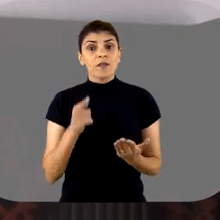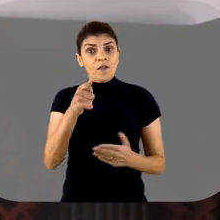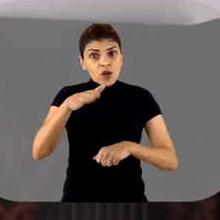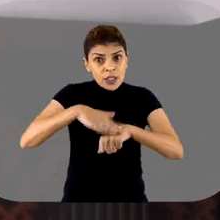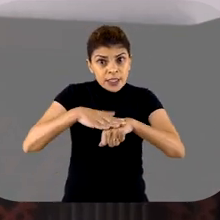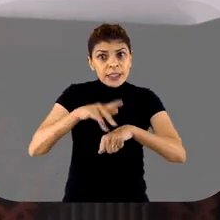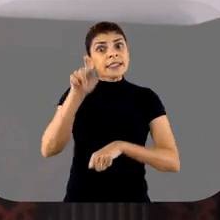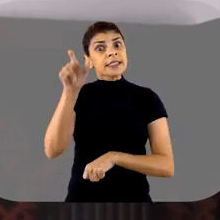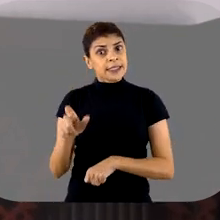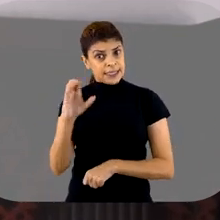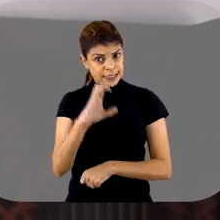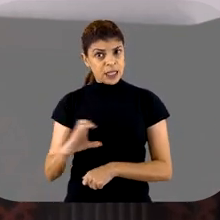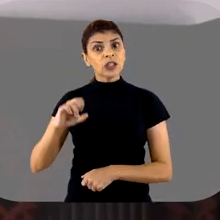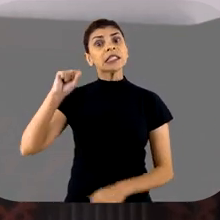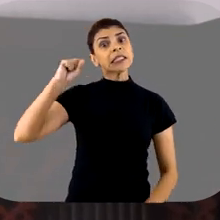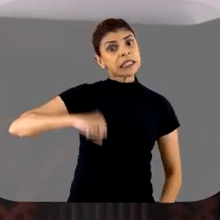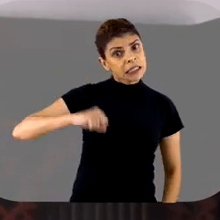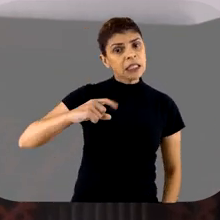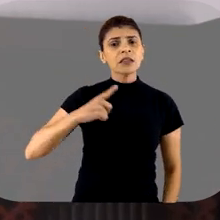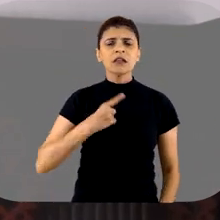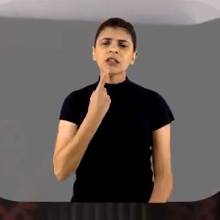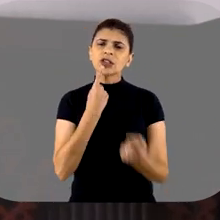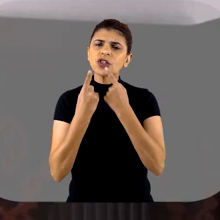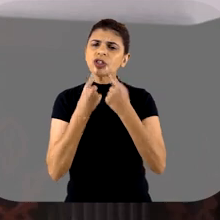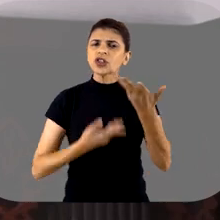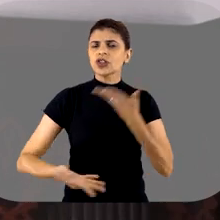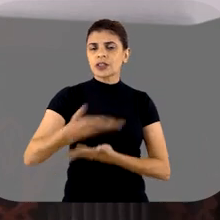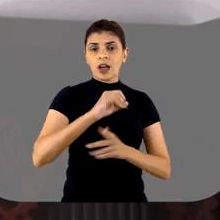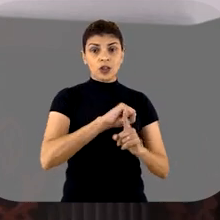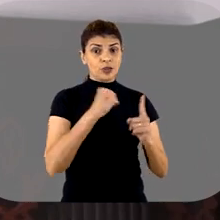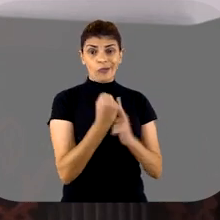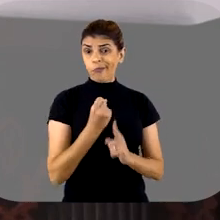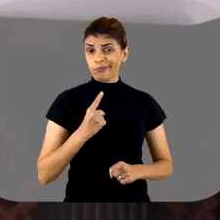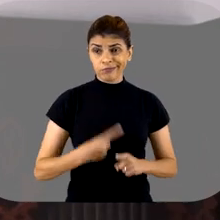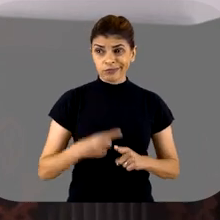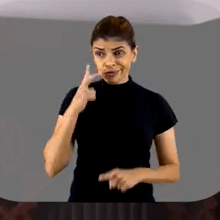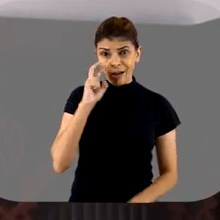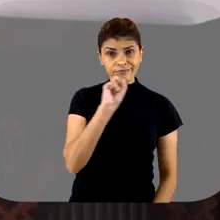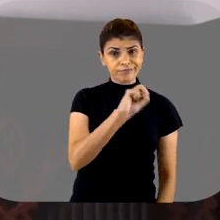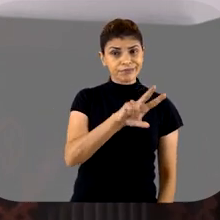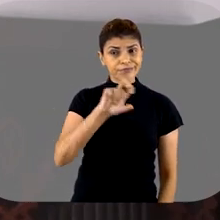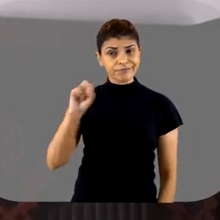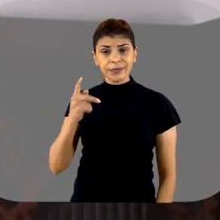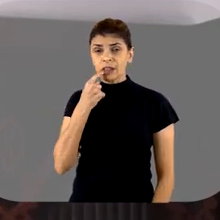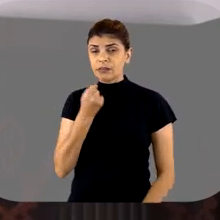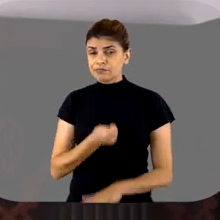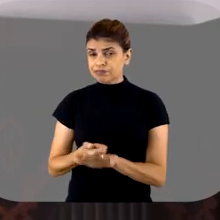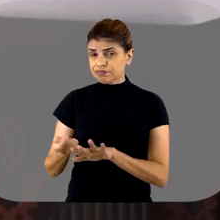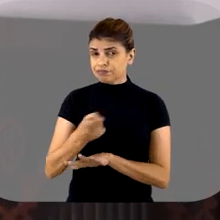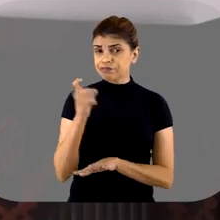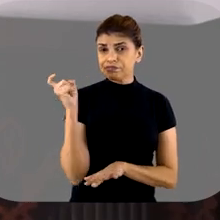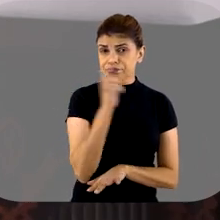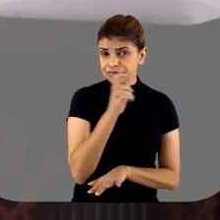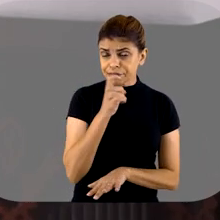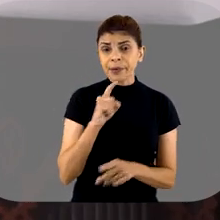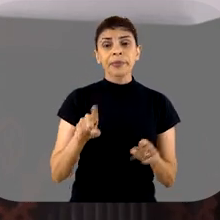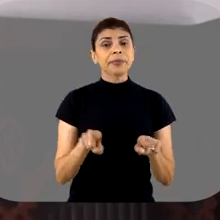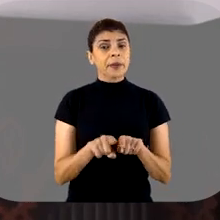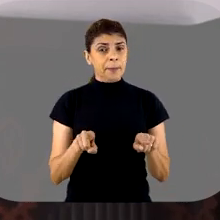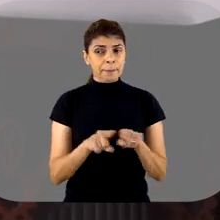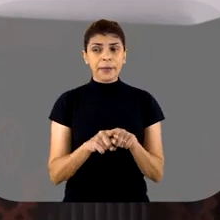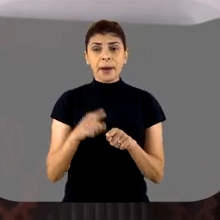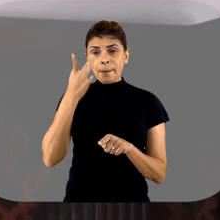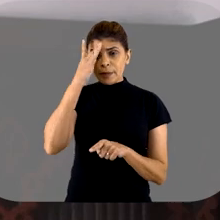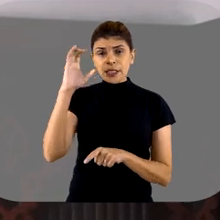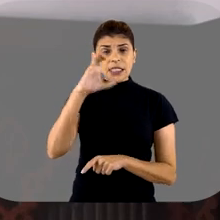vocês, cientistas, sim, tenham um diálogo com a sociedade. Por quê? A gente está em épocas de fake news, a gente está em época em que as